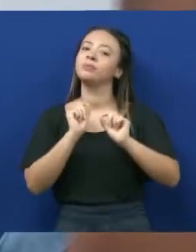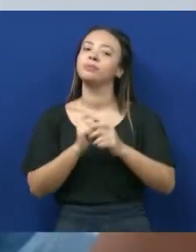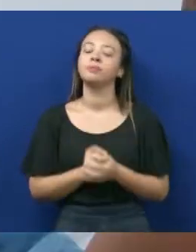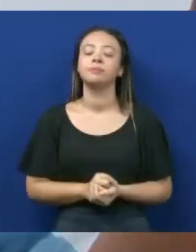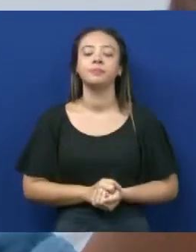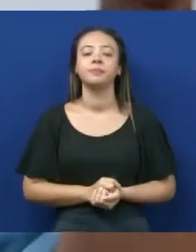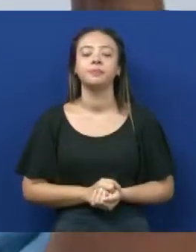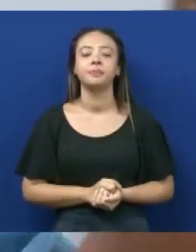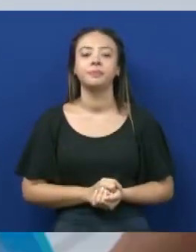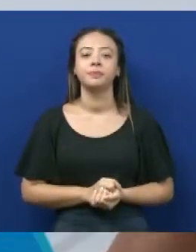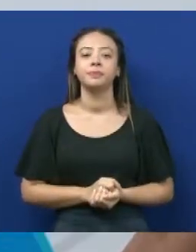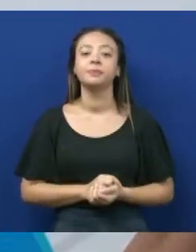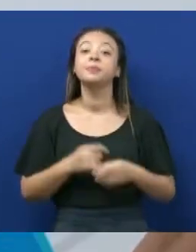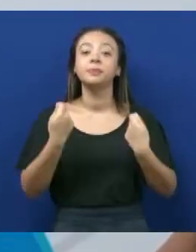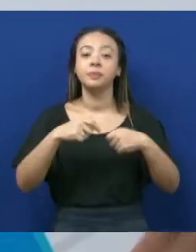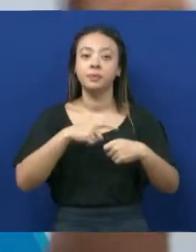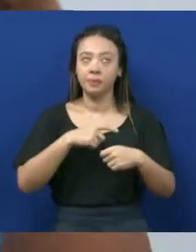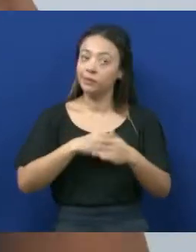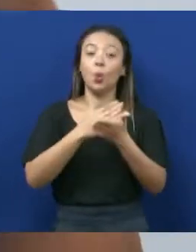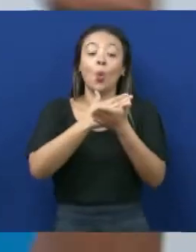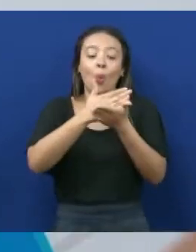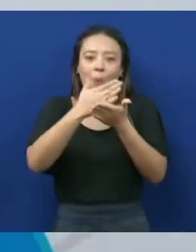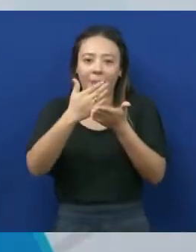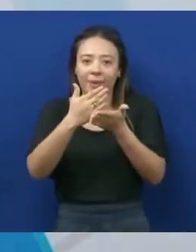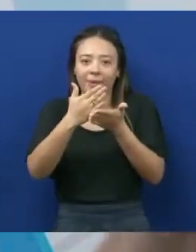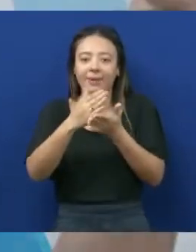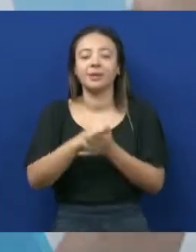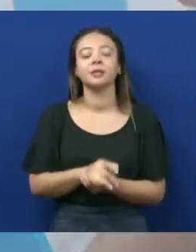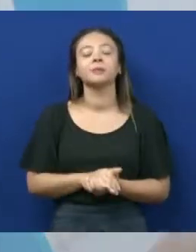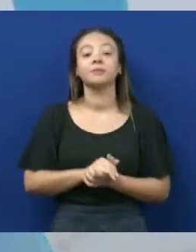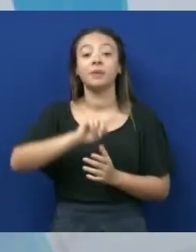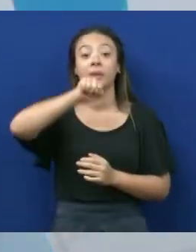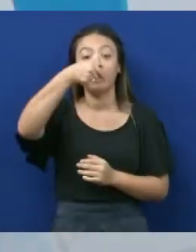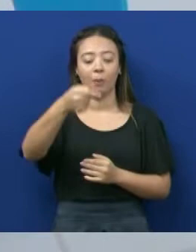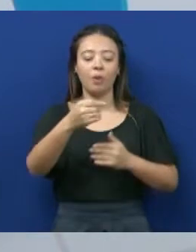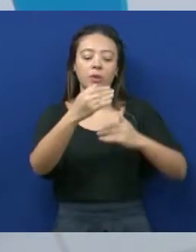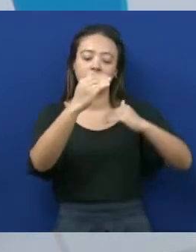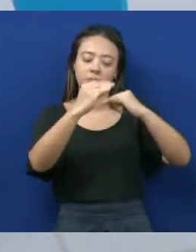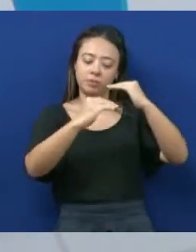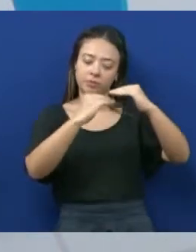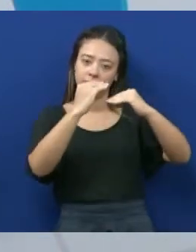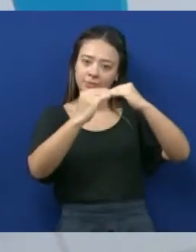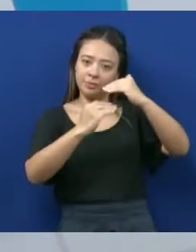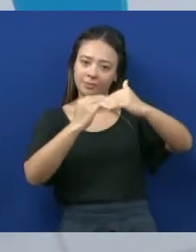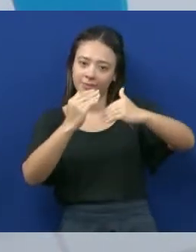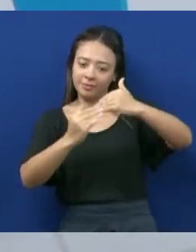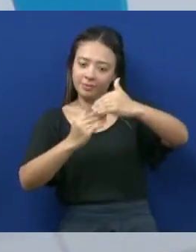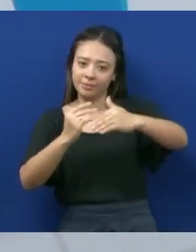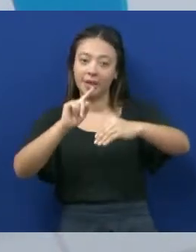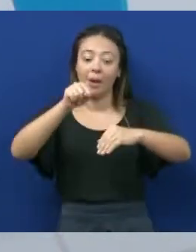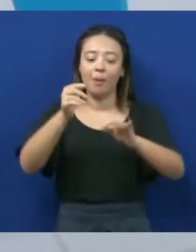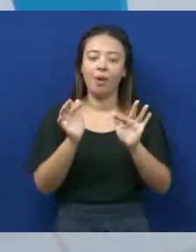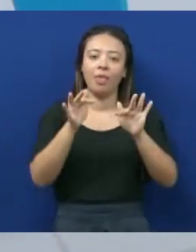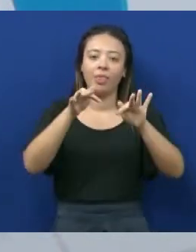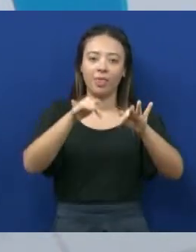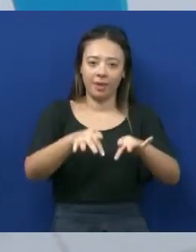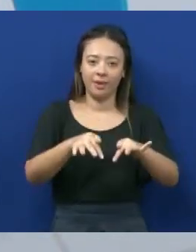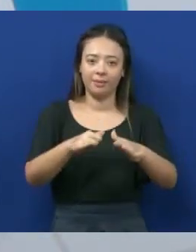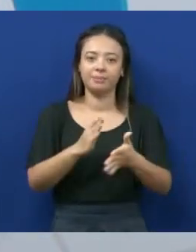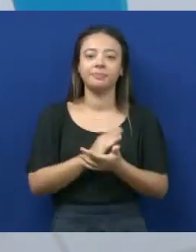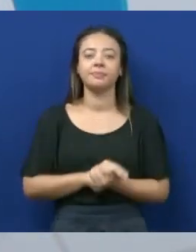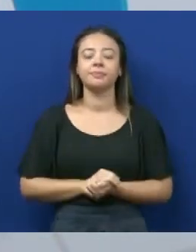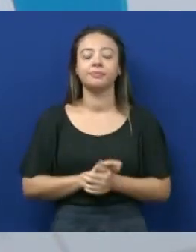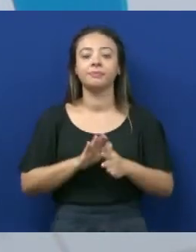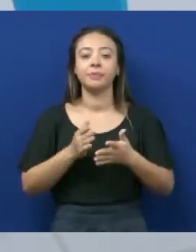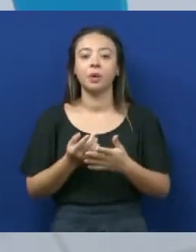ter o quê? A introdução, você tem que ter o quê? O desenvolvimento e a conclusão. Eu tenho uma sugestão para você.